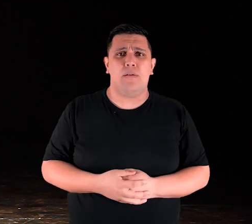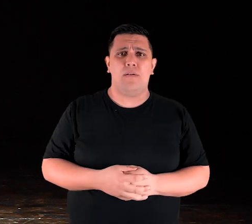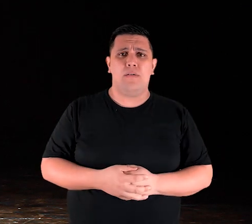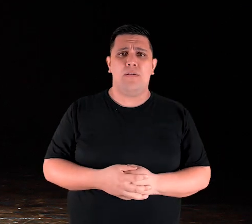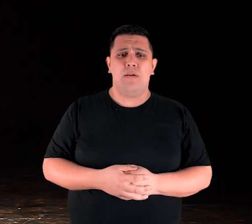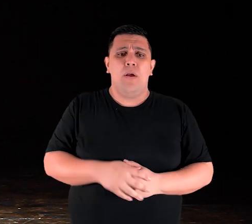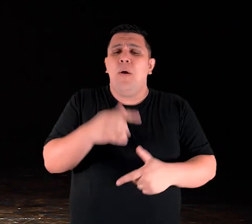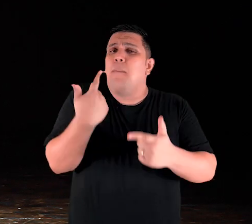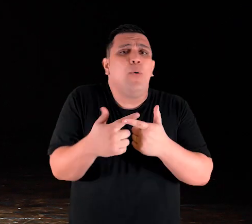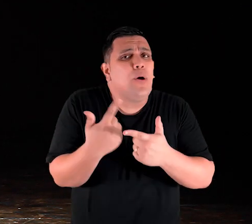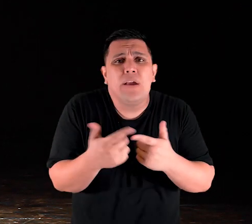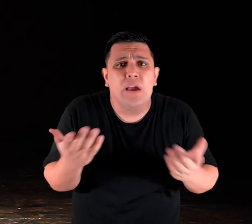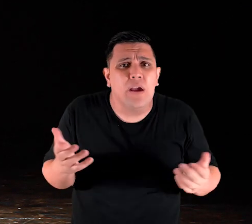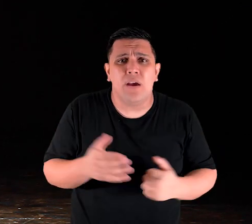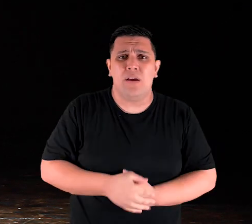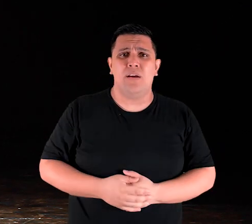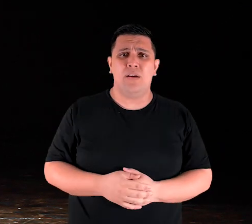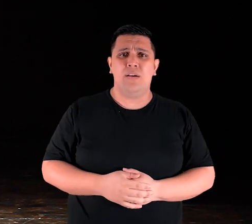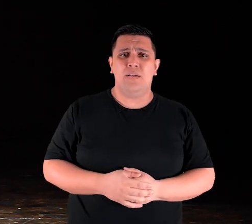Por quê?